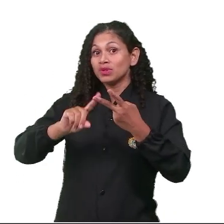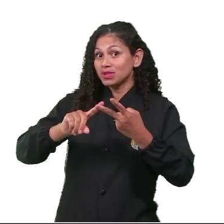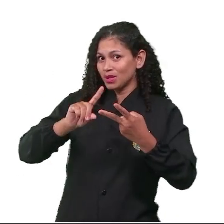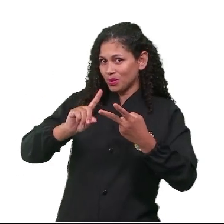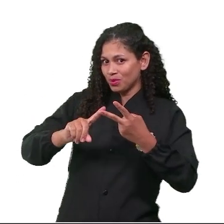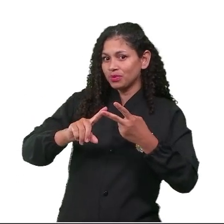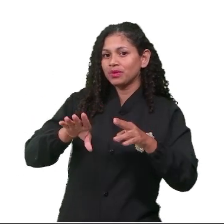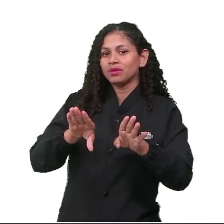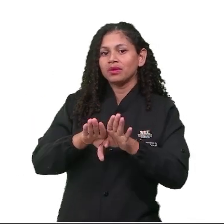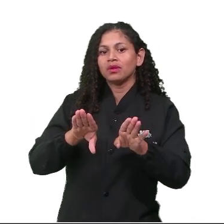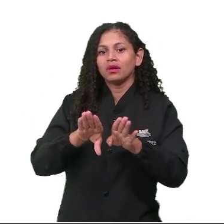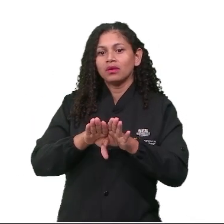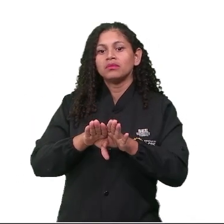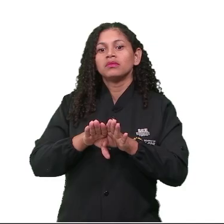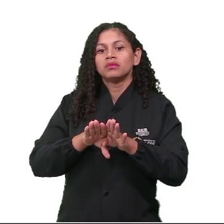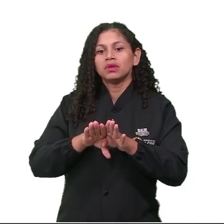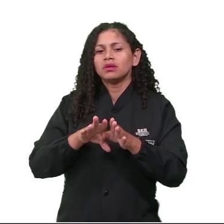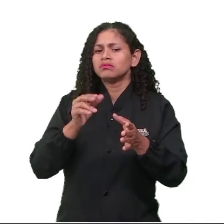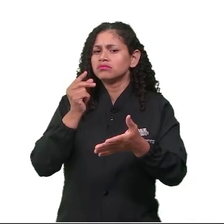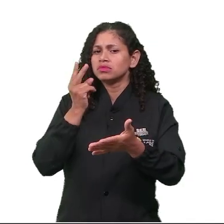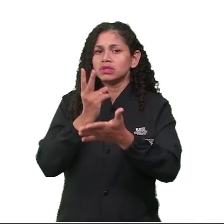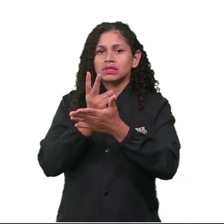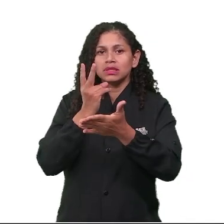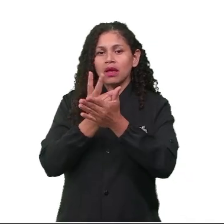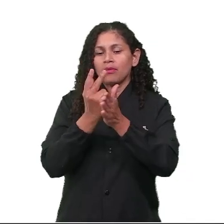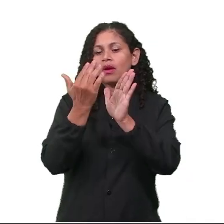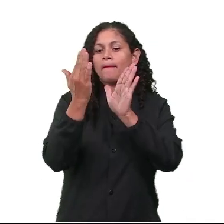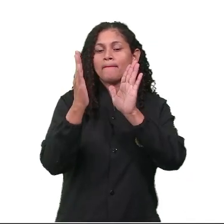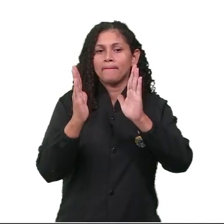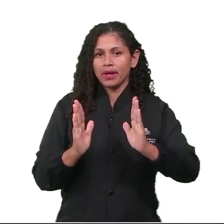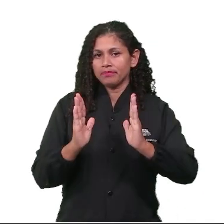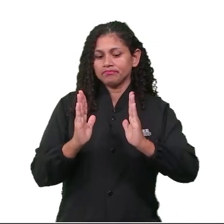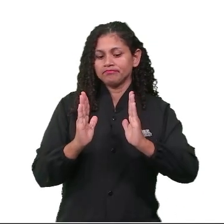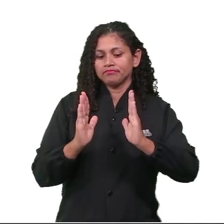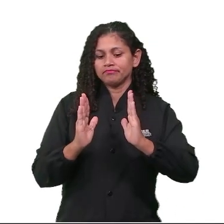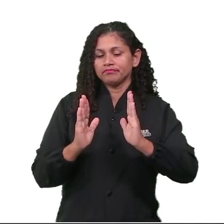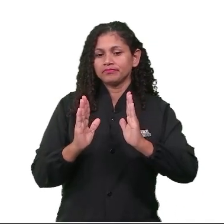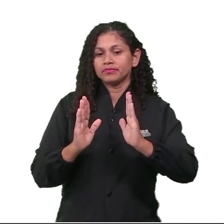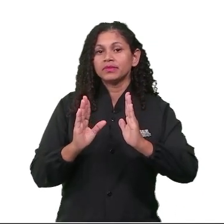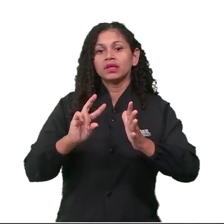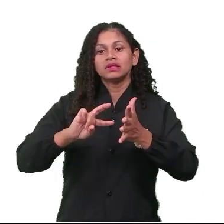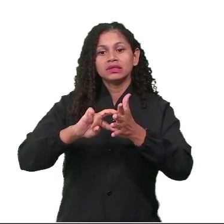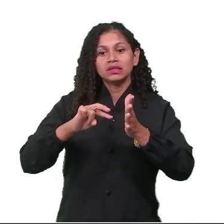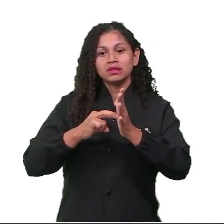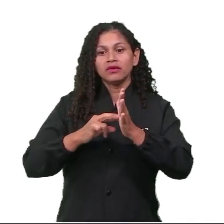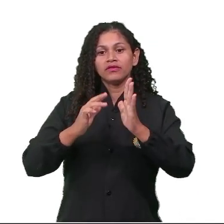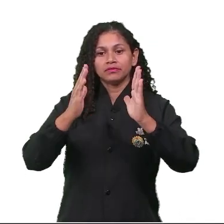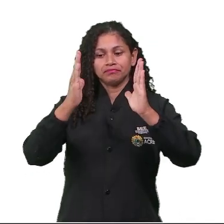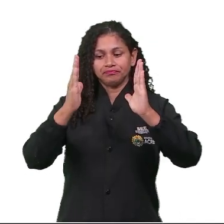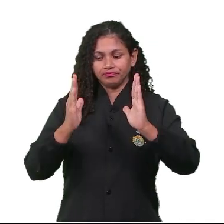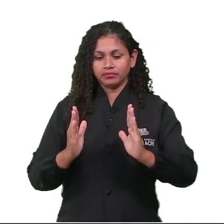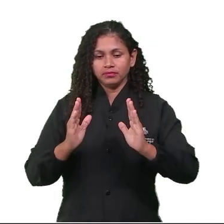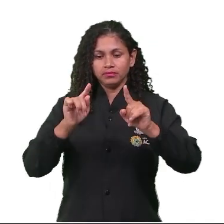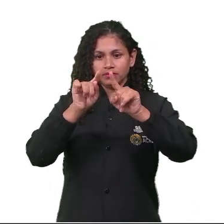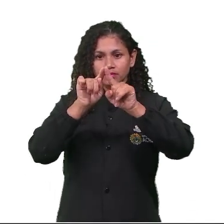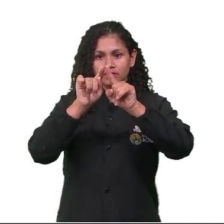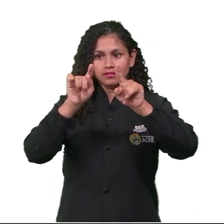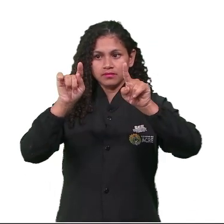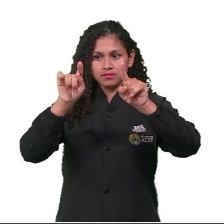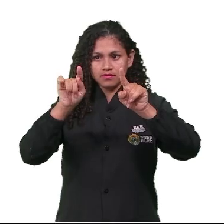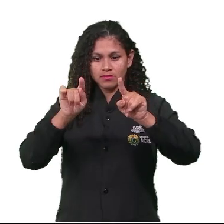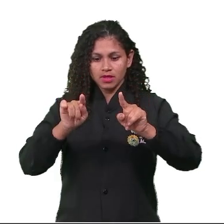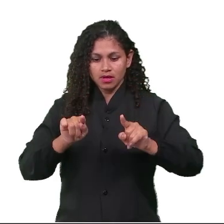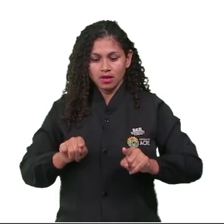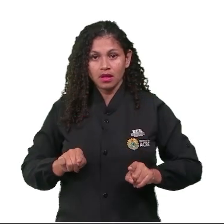um paralelogramo. Nesse caso aqui, é um retângulo que é um tipo de paralelogramo. Tudo bem?